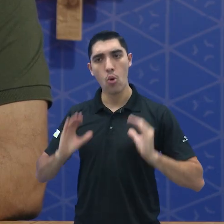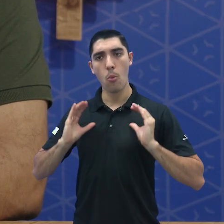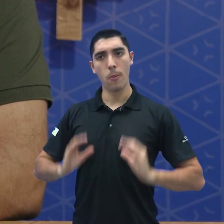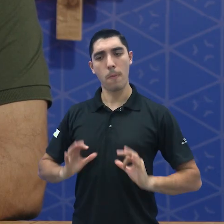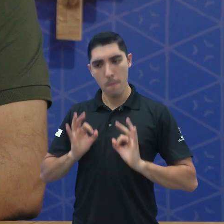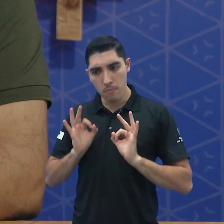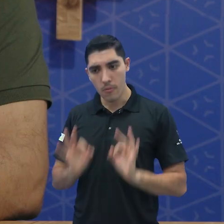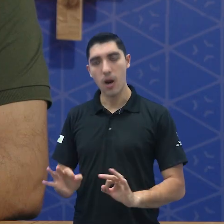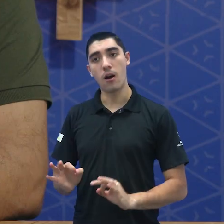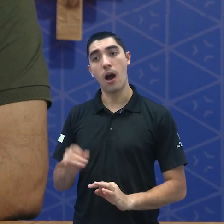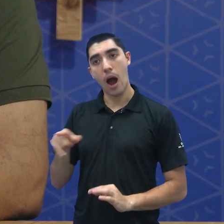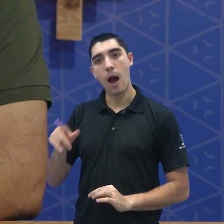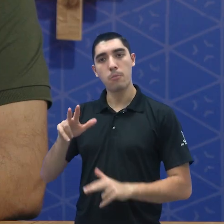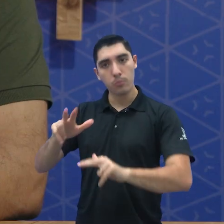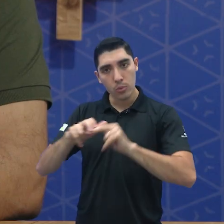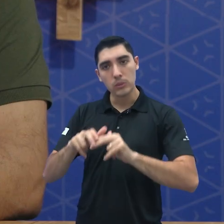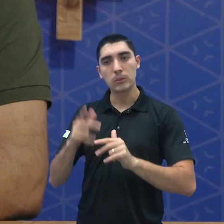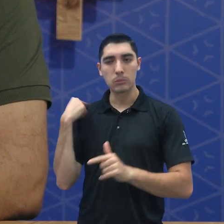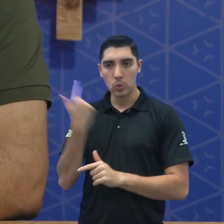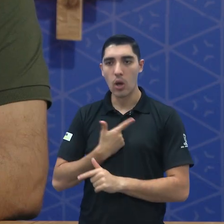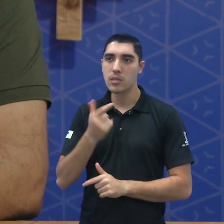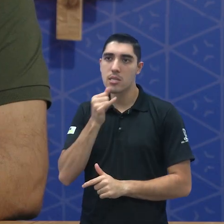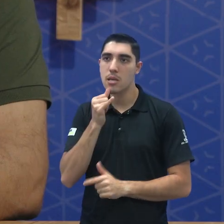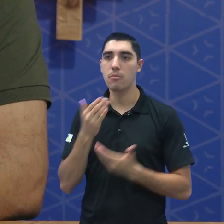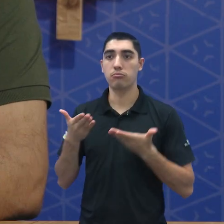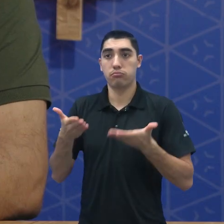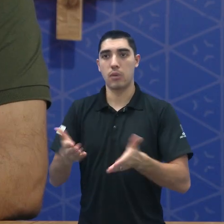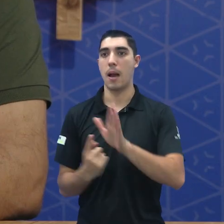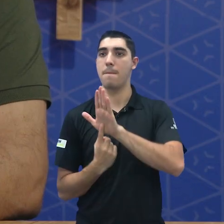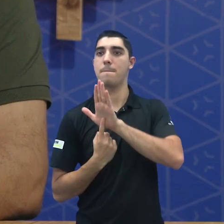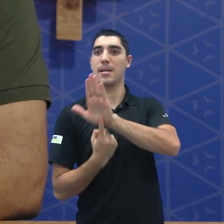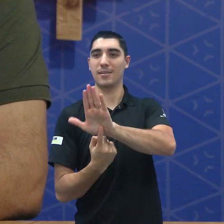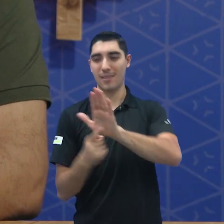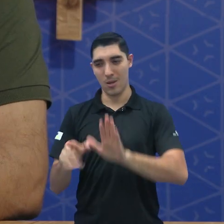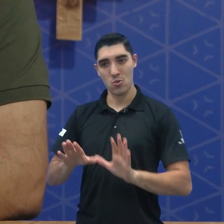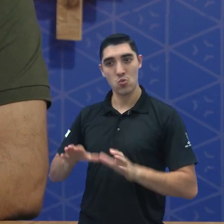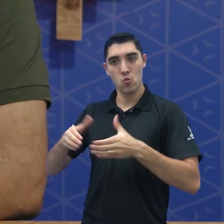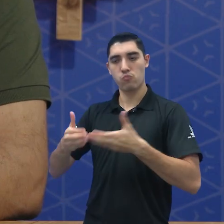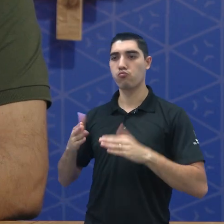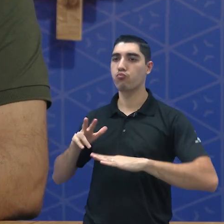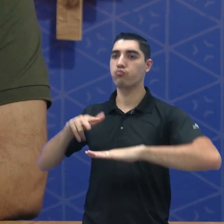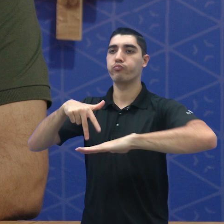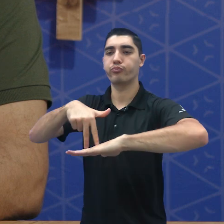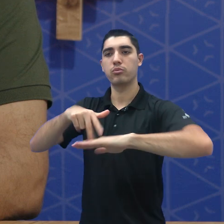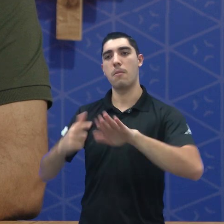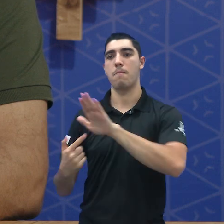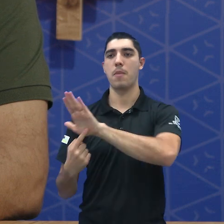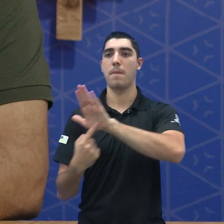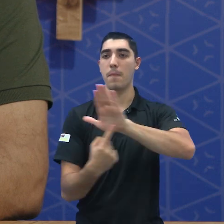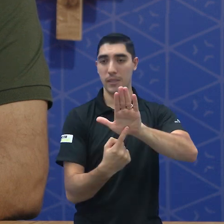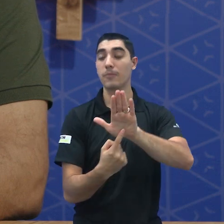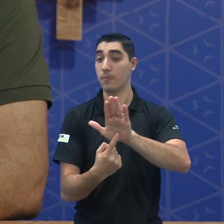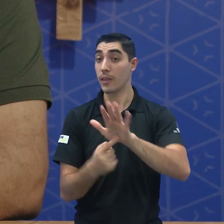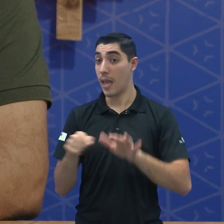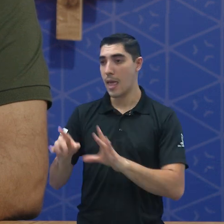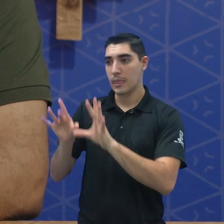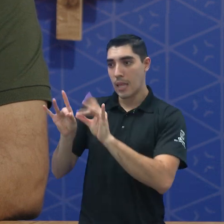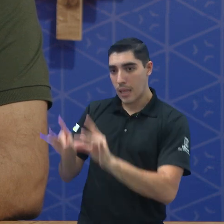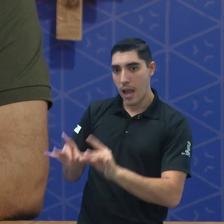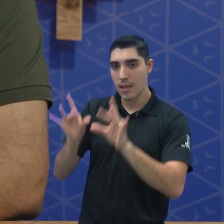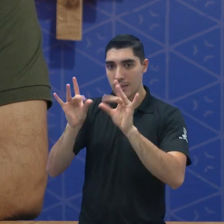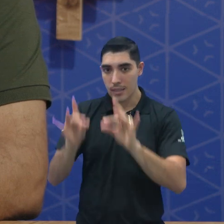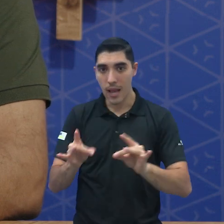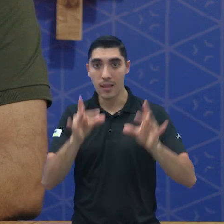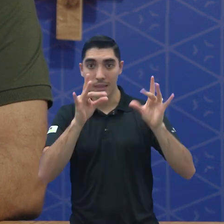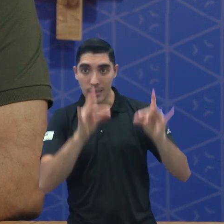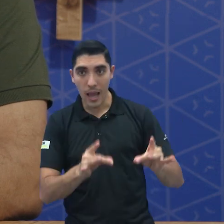é muita coisa envolvida quando nós participamos de alguma apresentação, quando a banda se apresenta. Então são muitos detalhes que nós